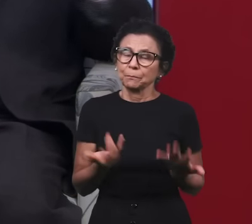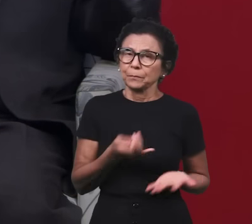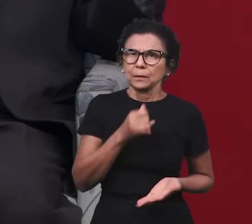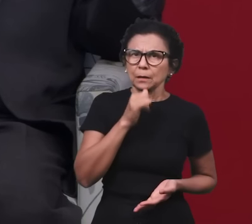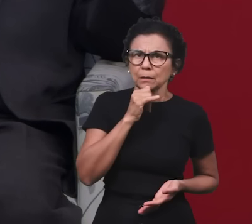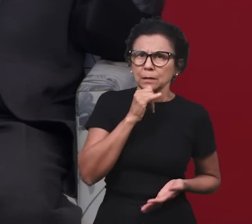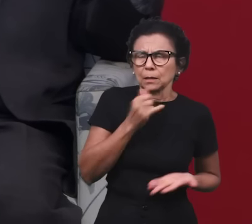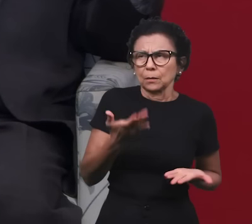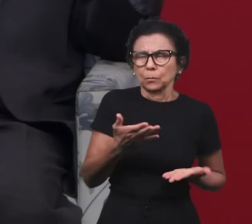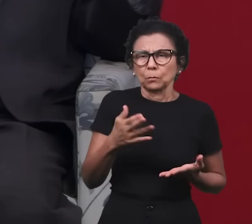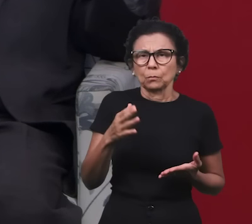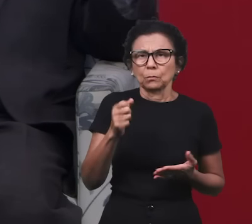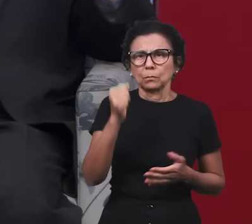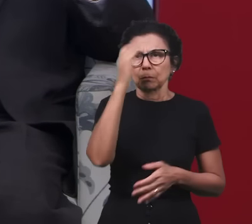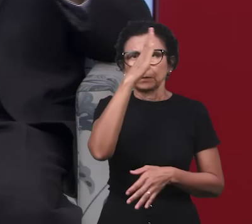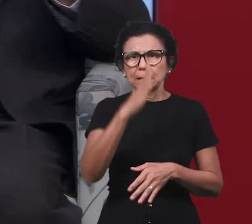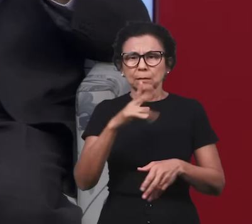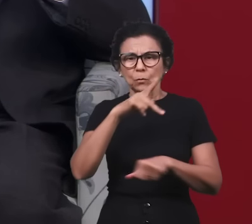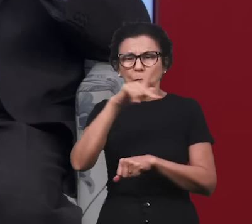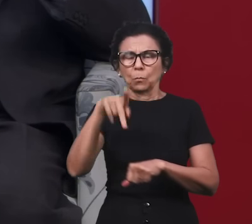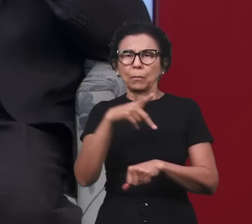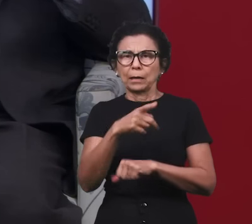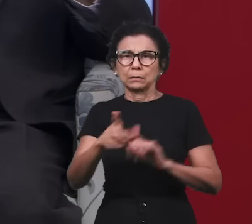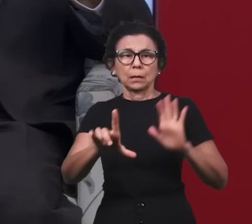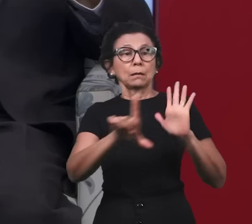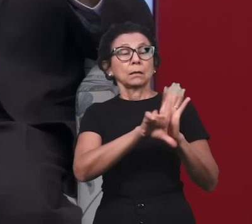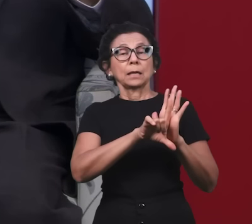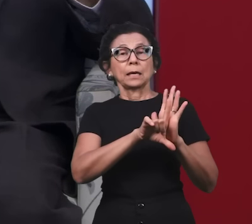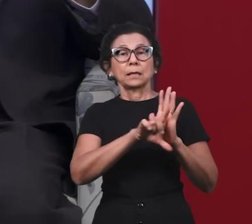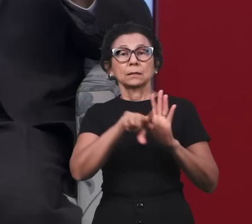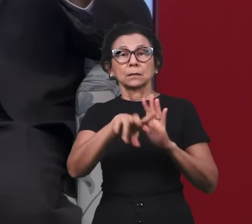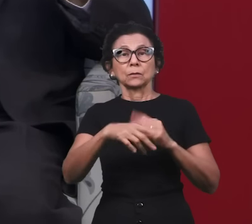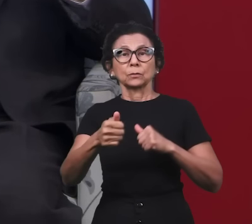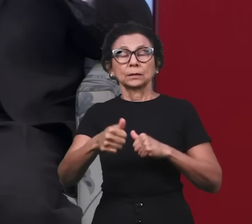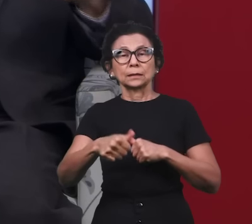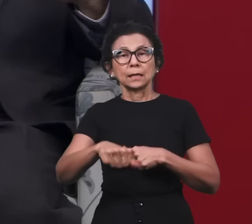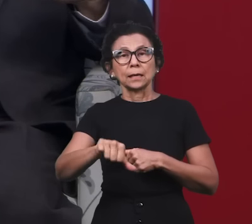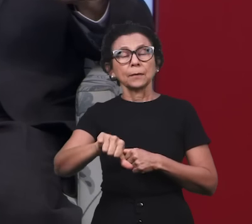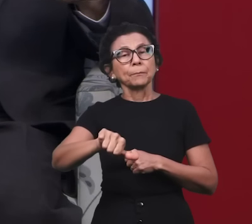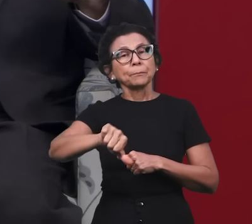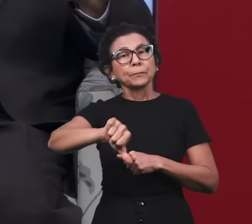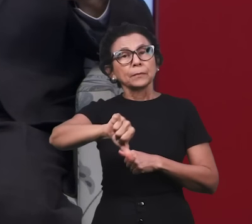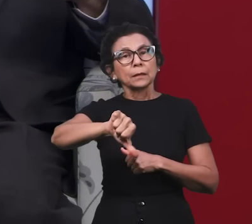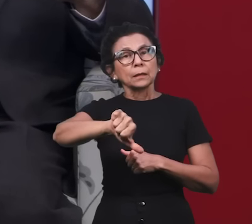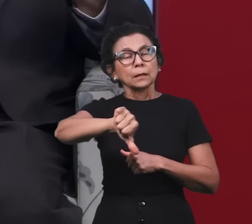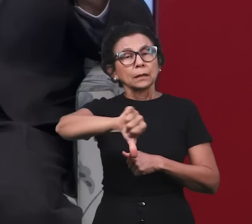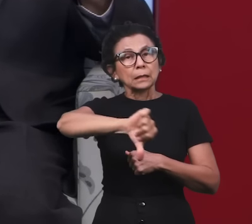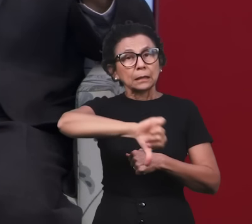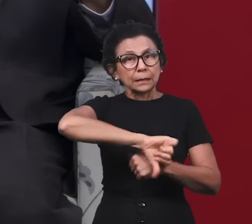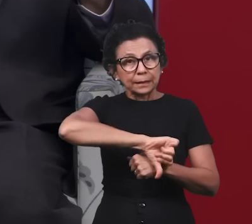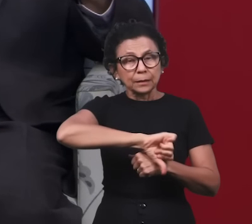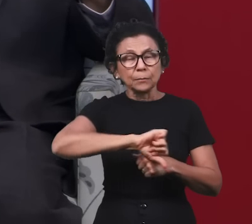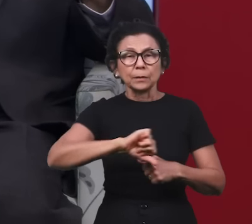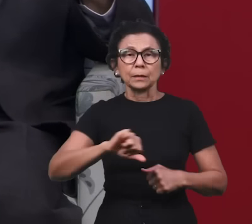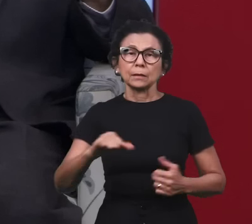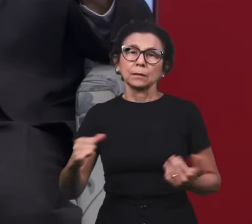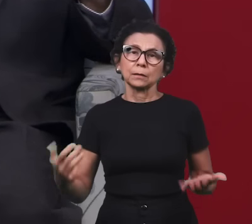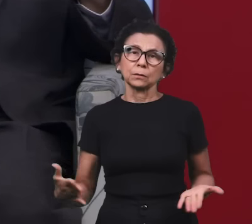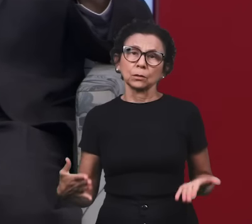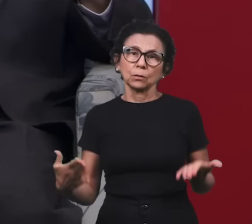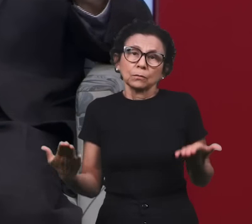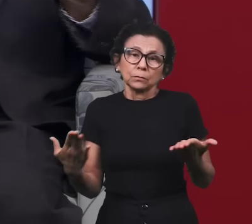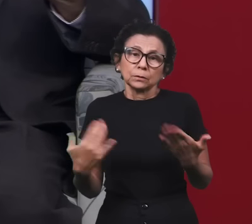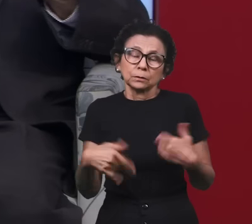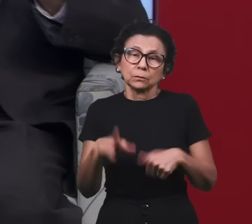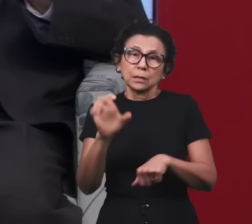a lei do nosso país. Se você praticar um crime, você peca contra o Estado e você tem a